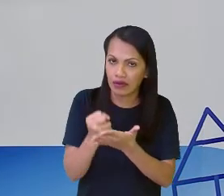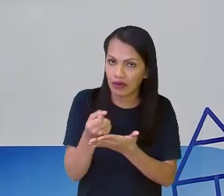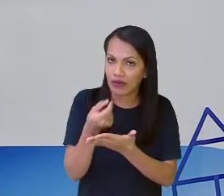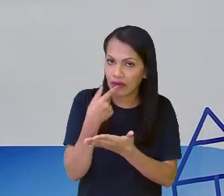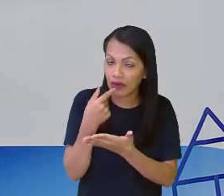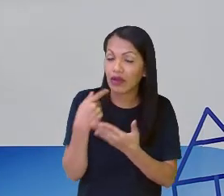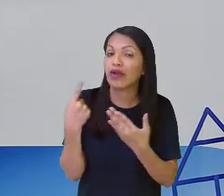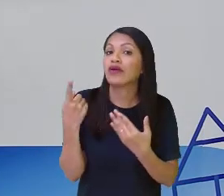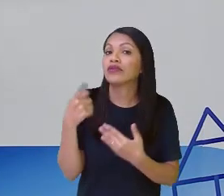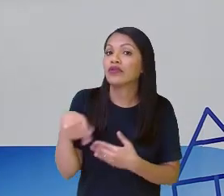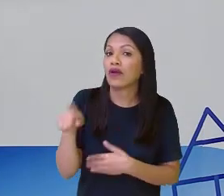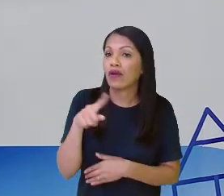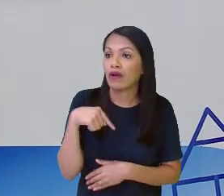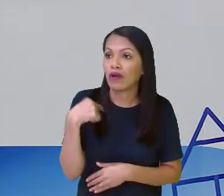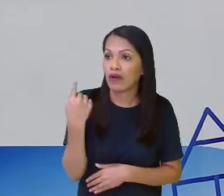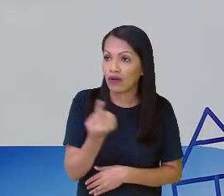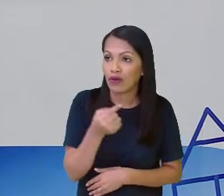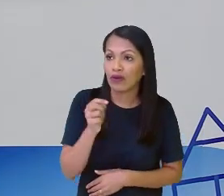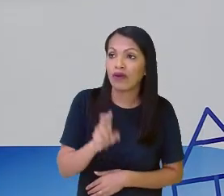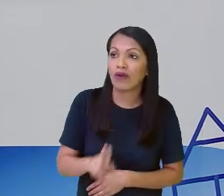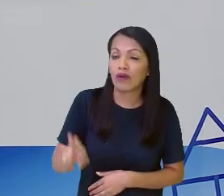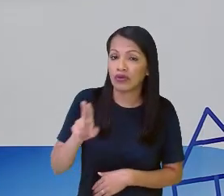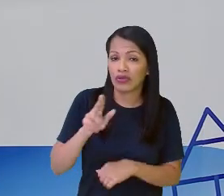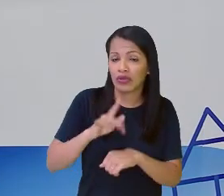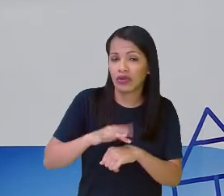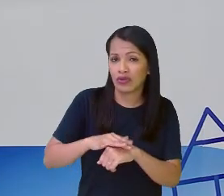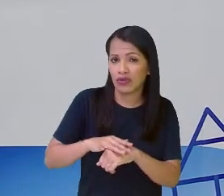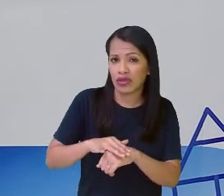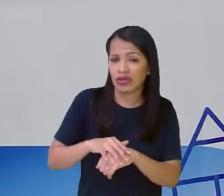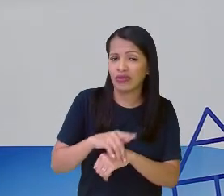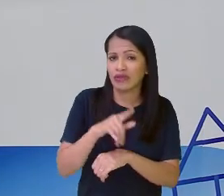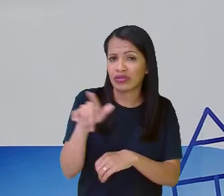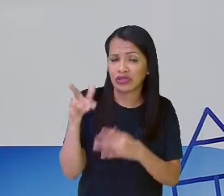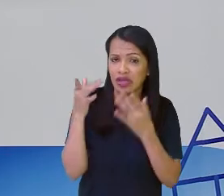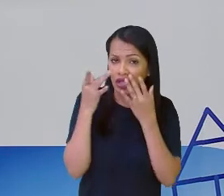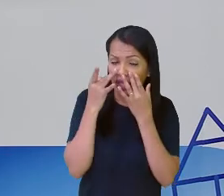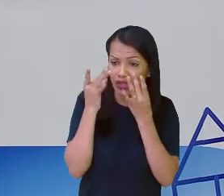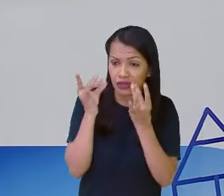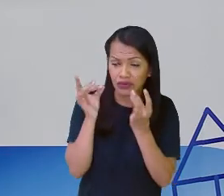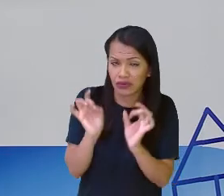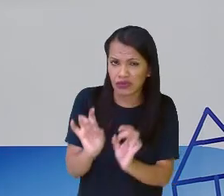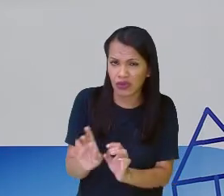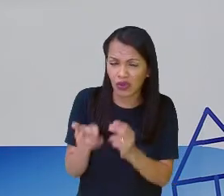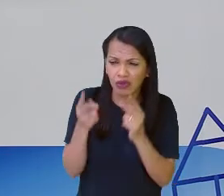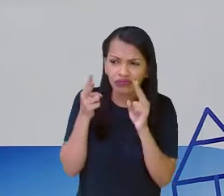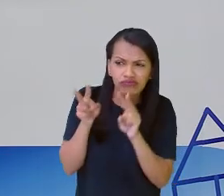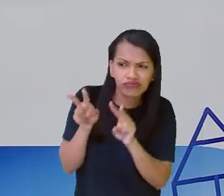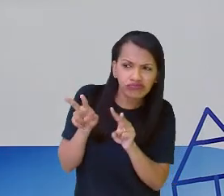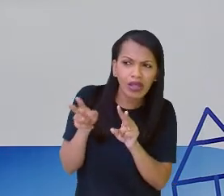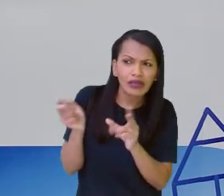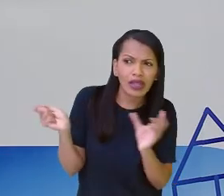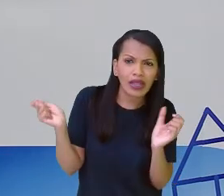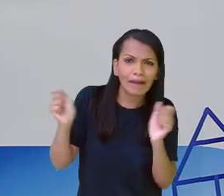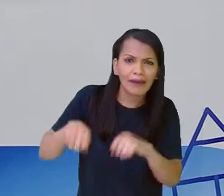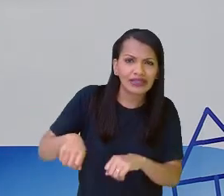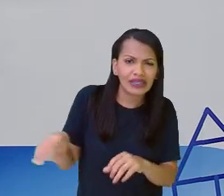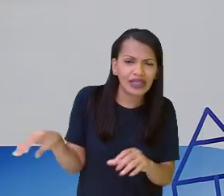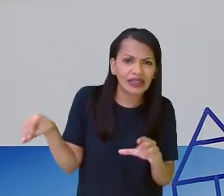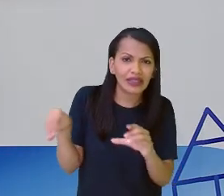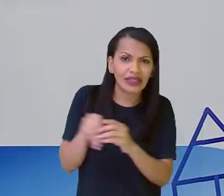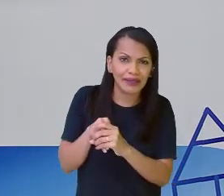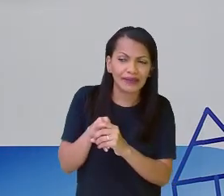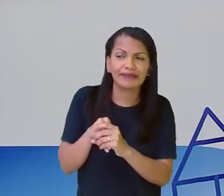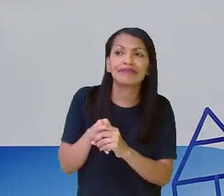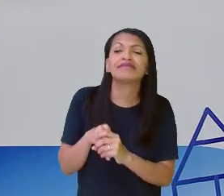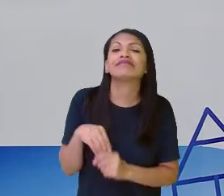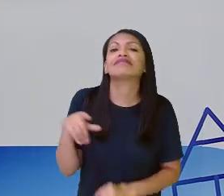só usa esses frasquinhos quando a gente está doente. Só quero que vocês prestem atenção na capacidade mesmo.